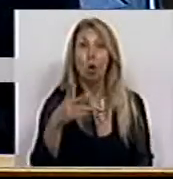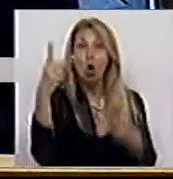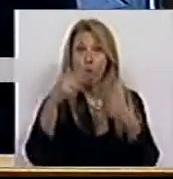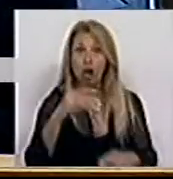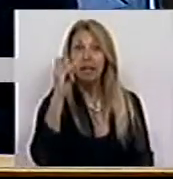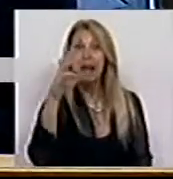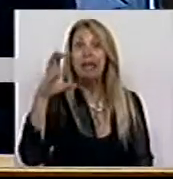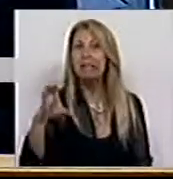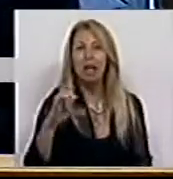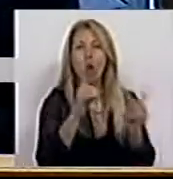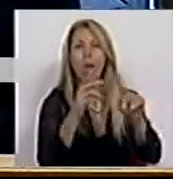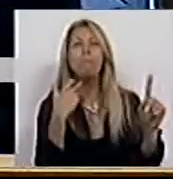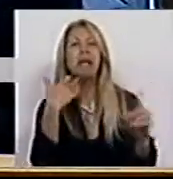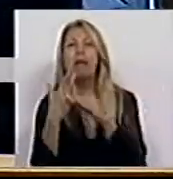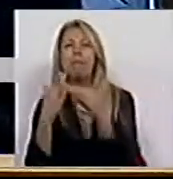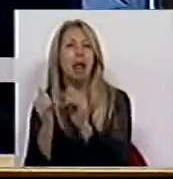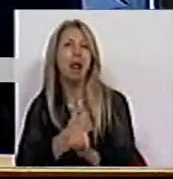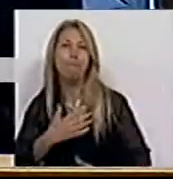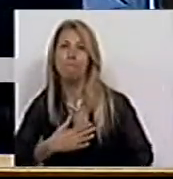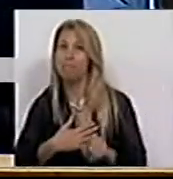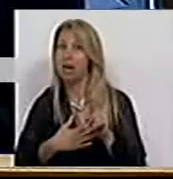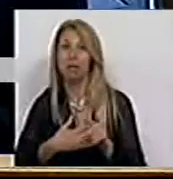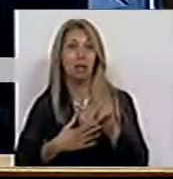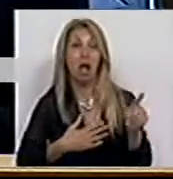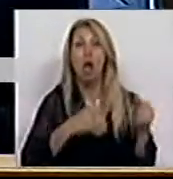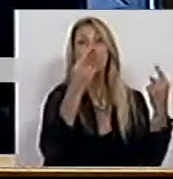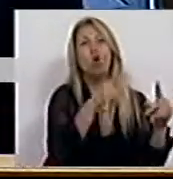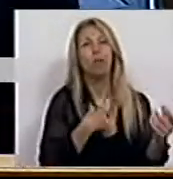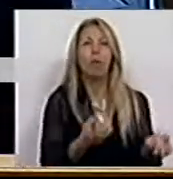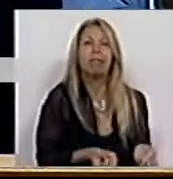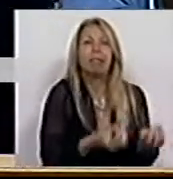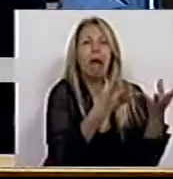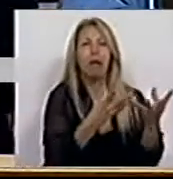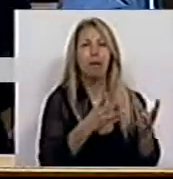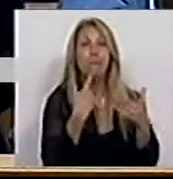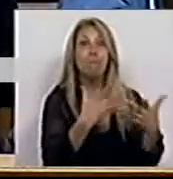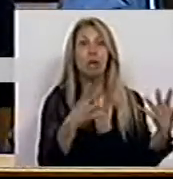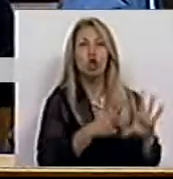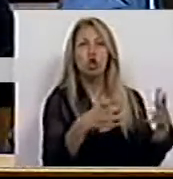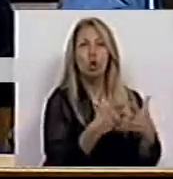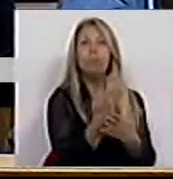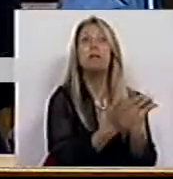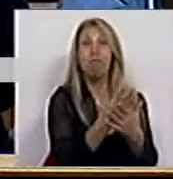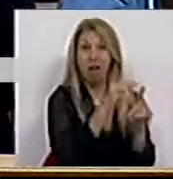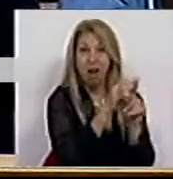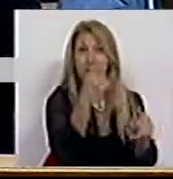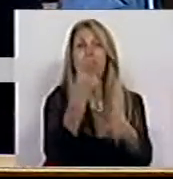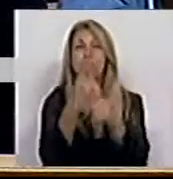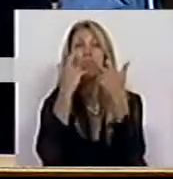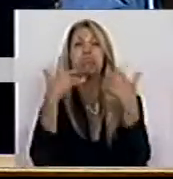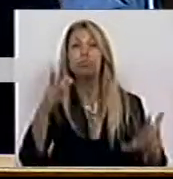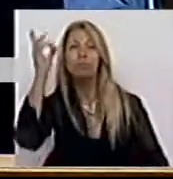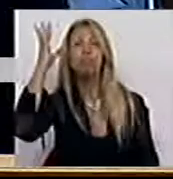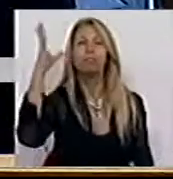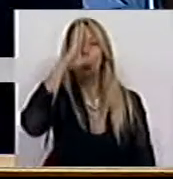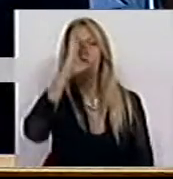empresas. Esta borla é mesmo uma borla sobre os lucros dos grandes grupos económicos. É mesmo essa a promiscuidade do Governo. Sabe,